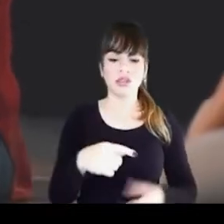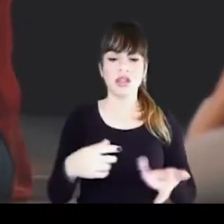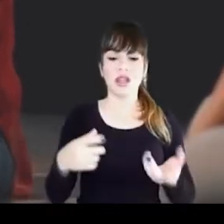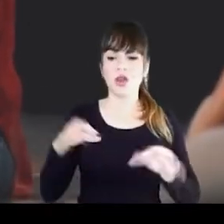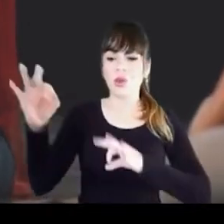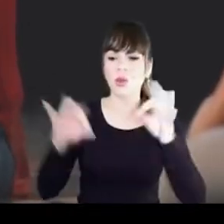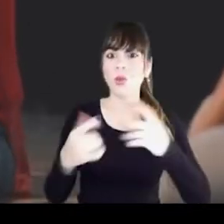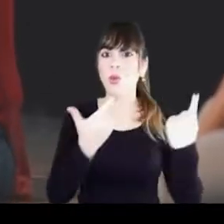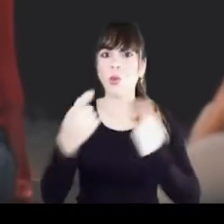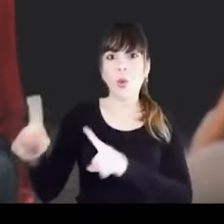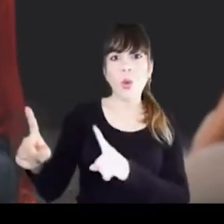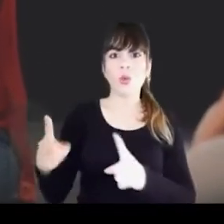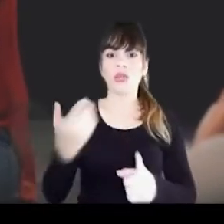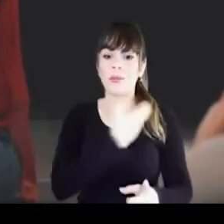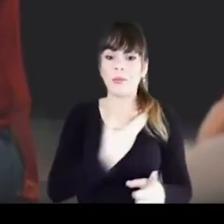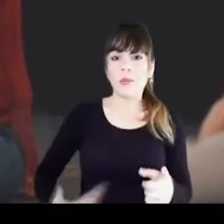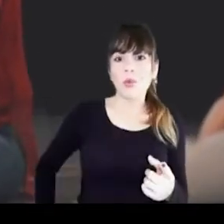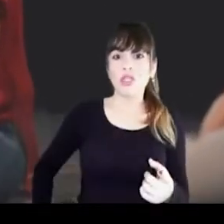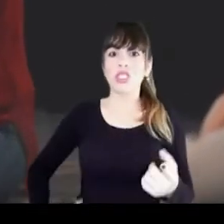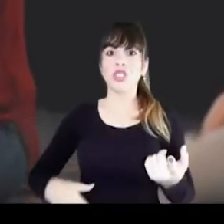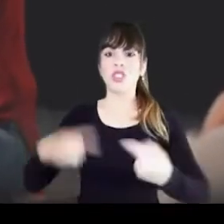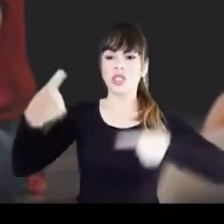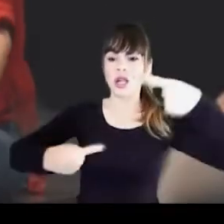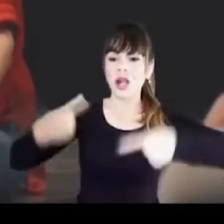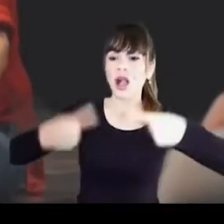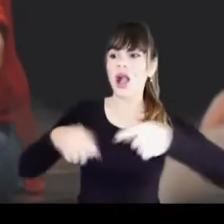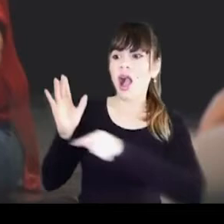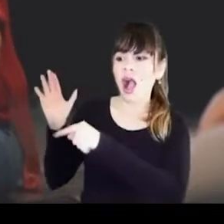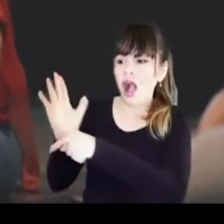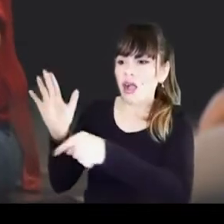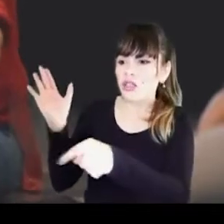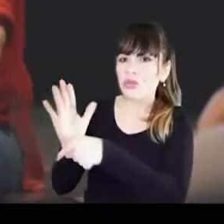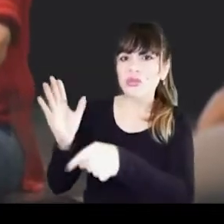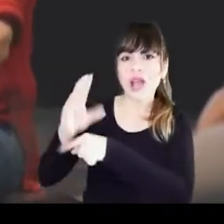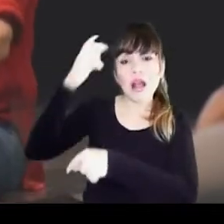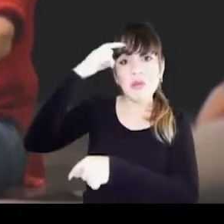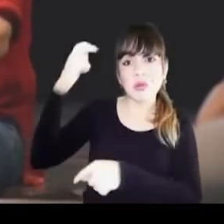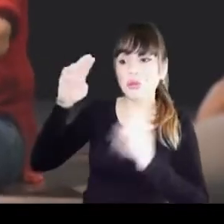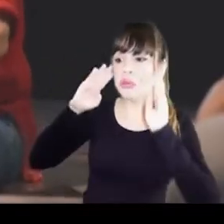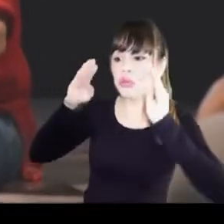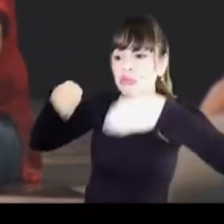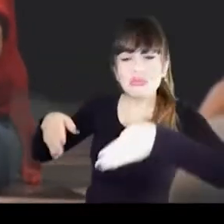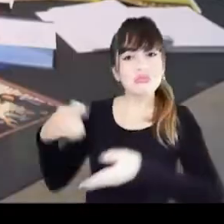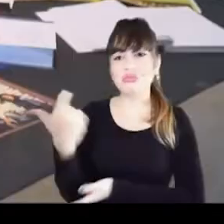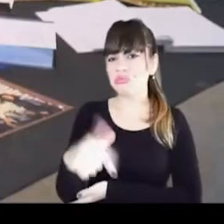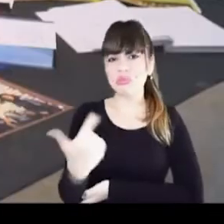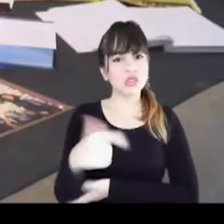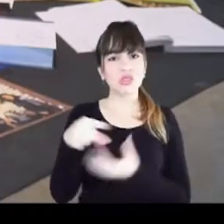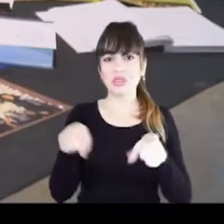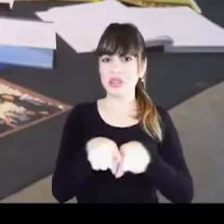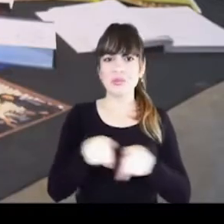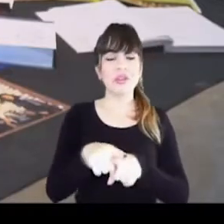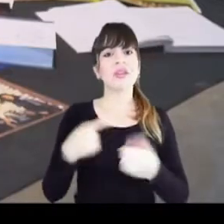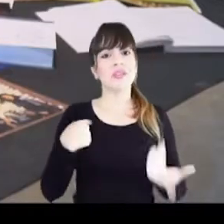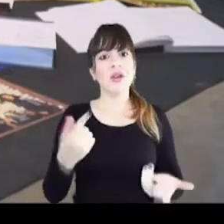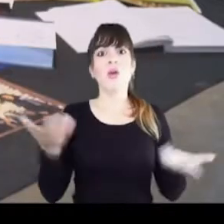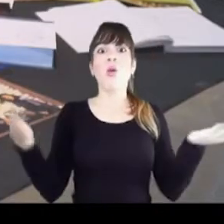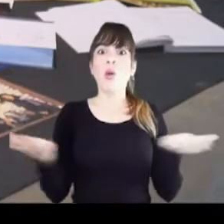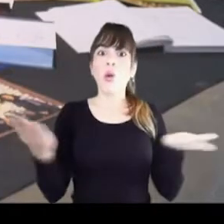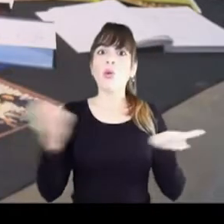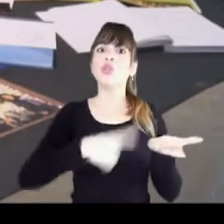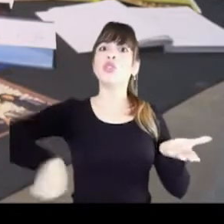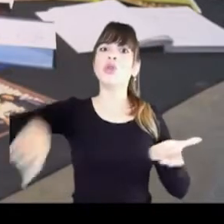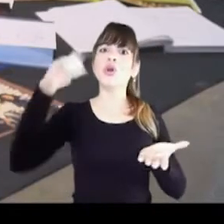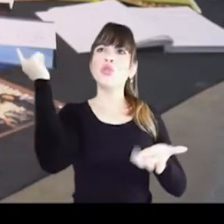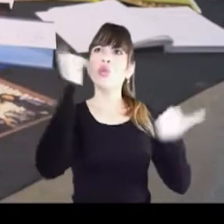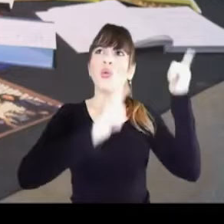mas não existia também nenhuma política pública pensando a cultura. Isso é muito bacana da gente falar também, porque tudo isso